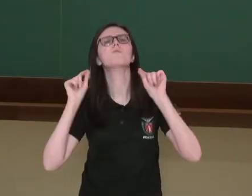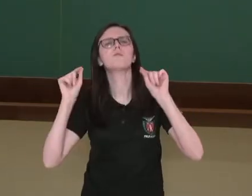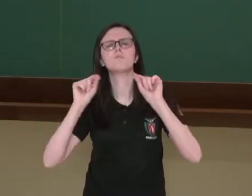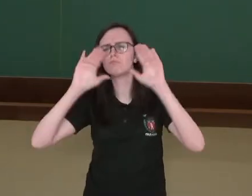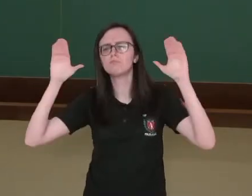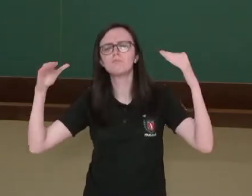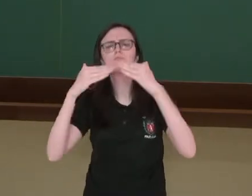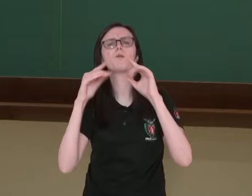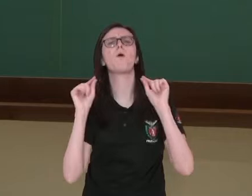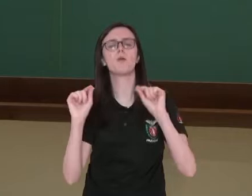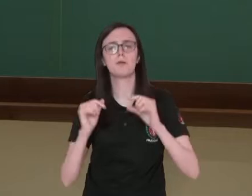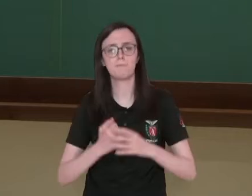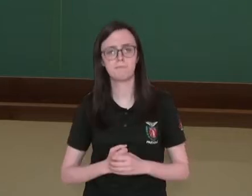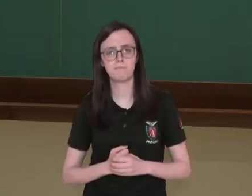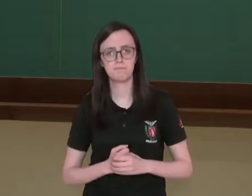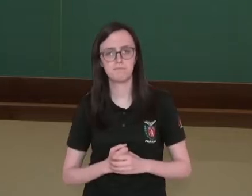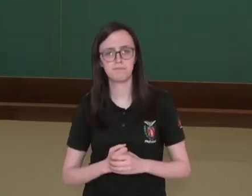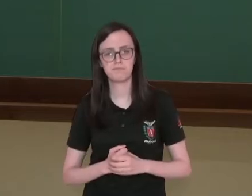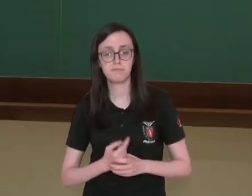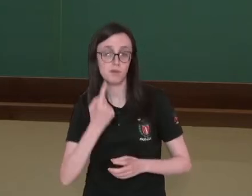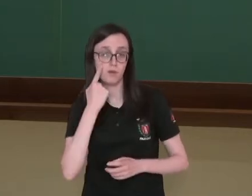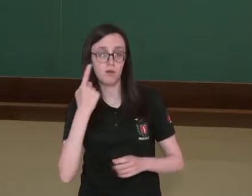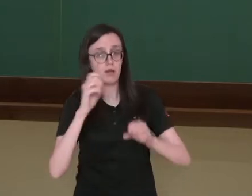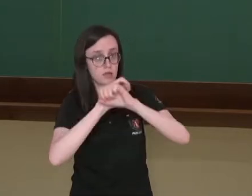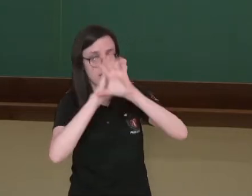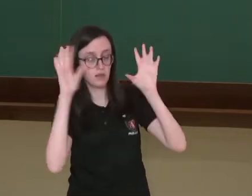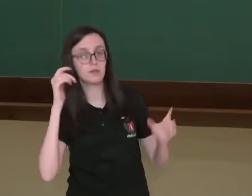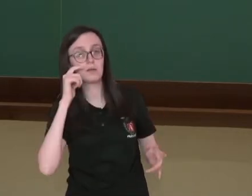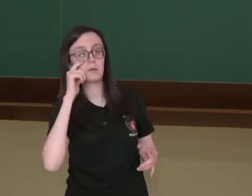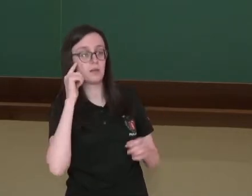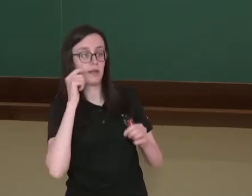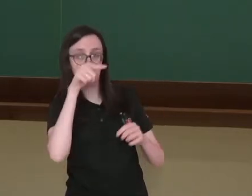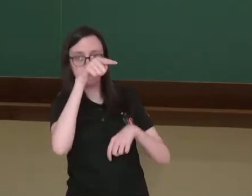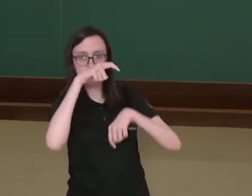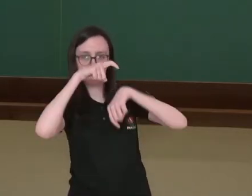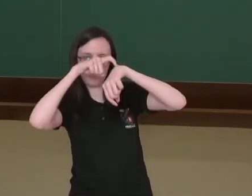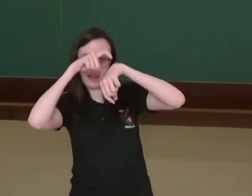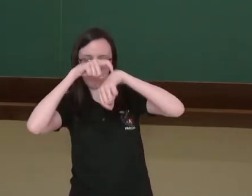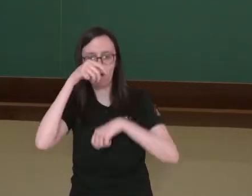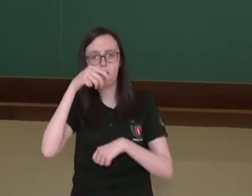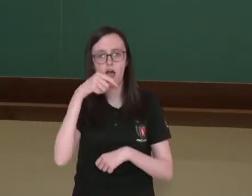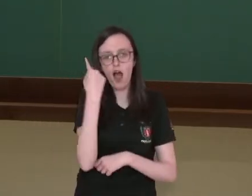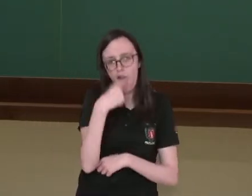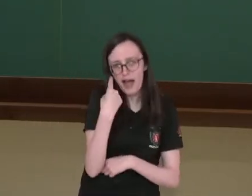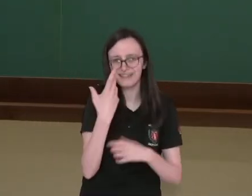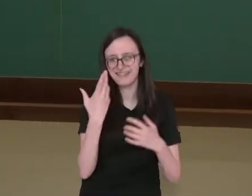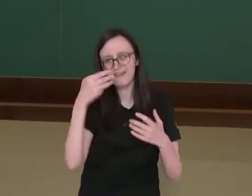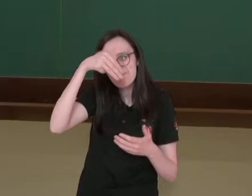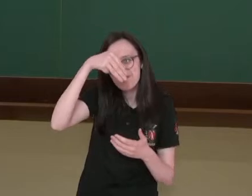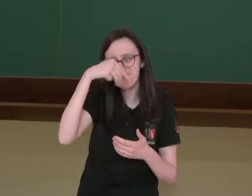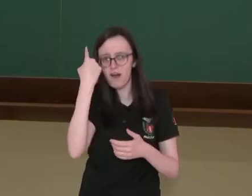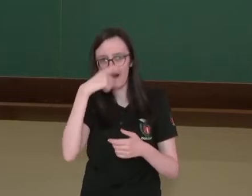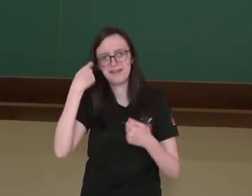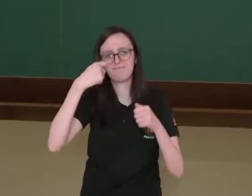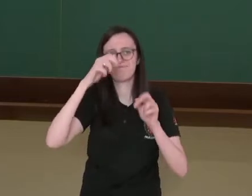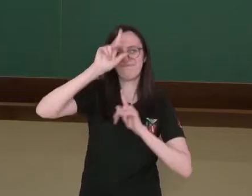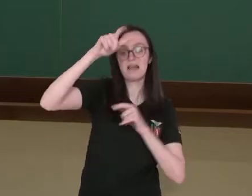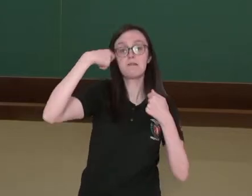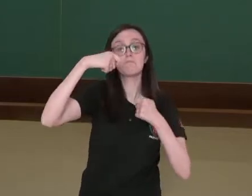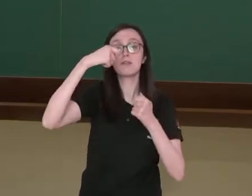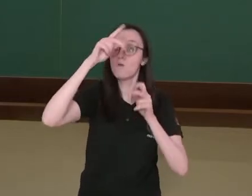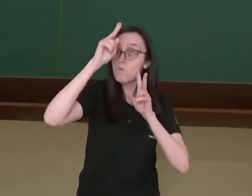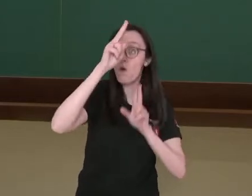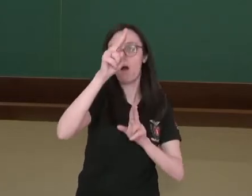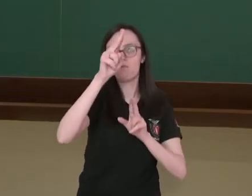diretamente proporcionais? Aqui, obviamente, então, uma em minuto ou tem hora, a primeira coisa que a gente tem que fazer é o quê? Deixar